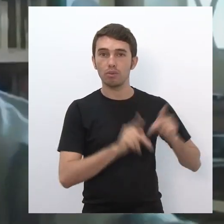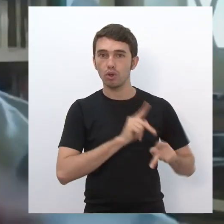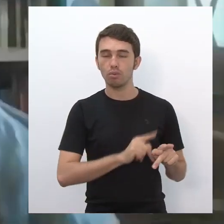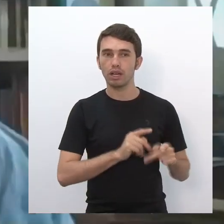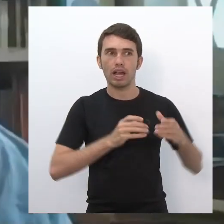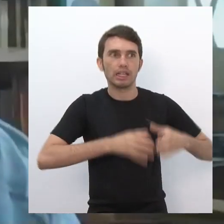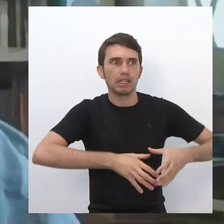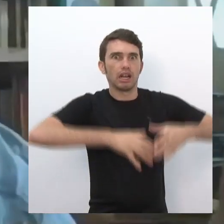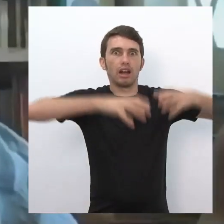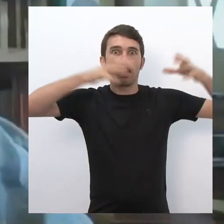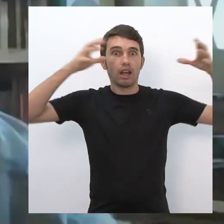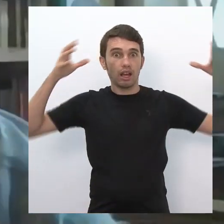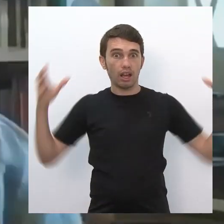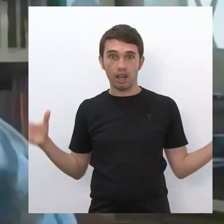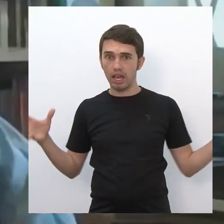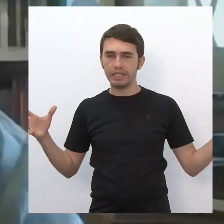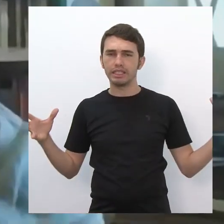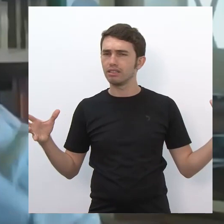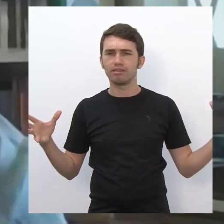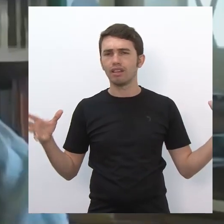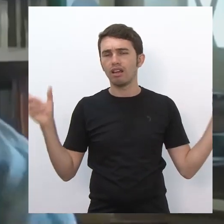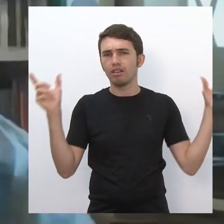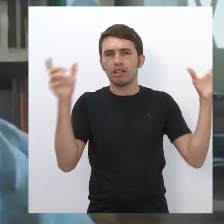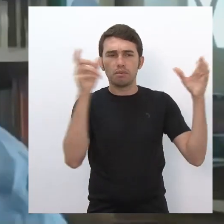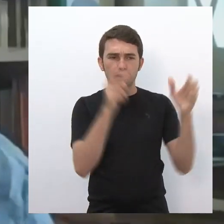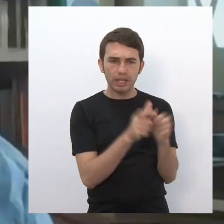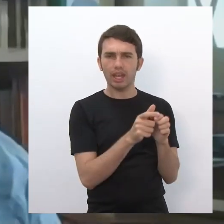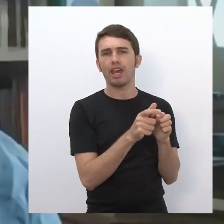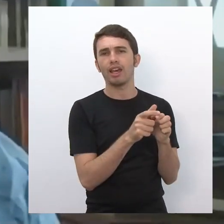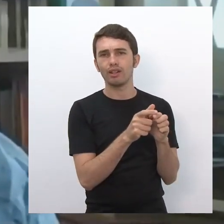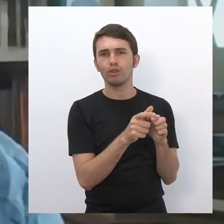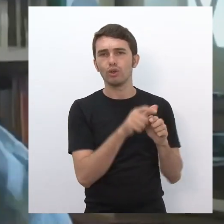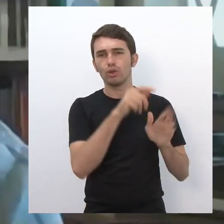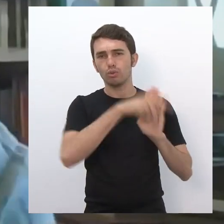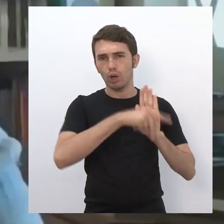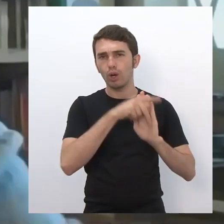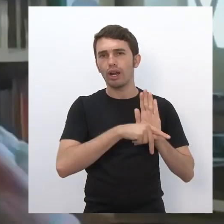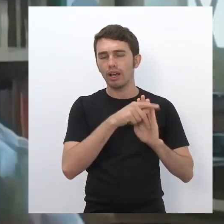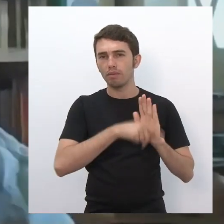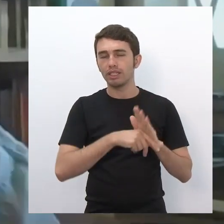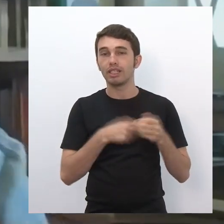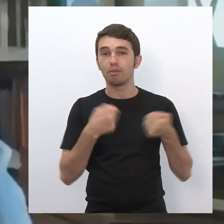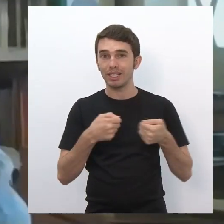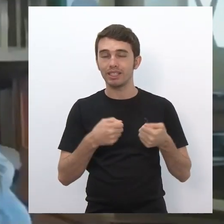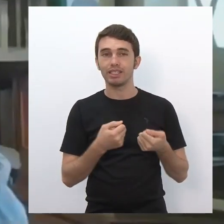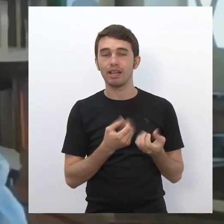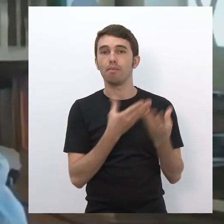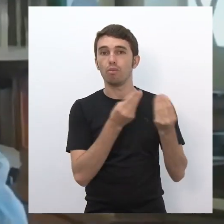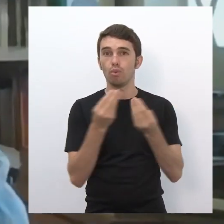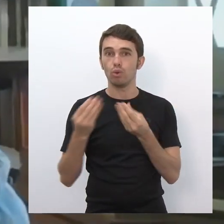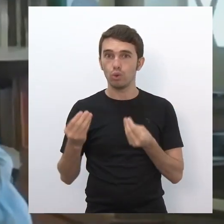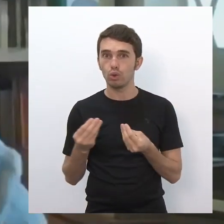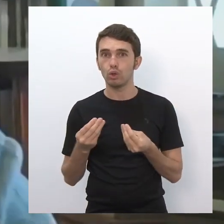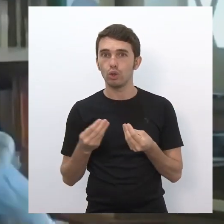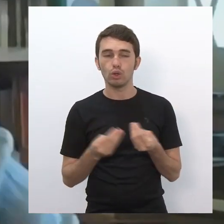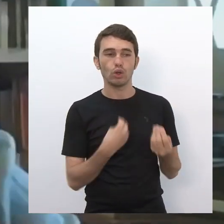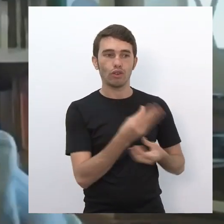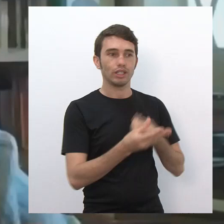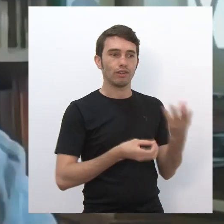o público é muito diverso, você tem que oferecer muita coisa, né, para pequenos grupos, né?